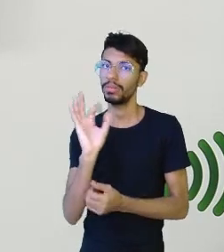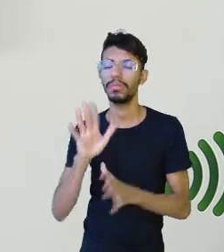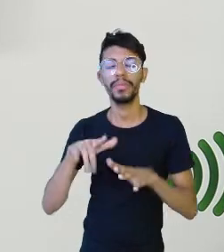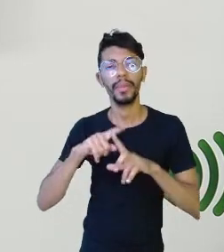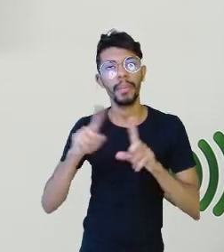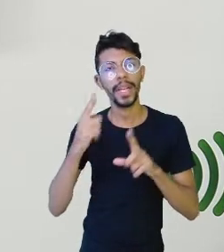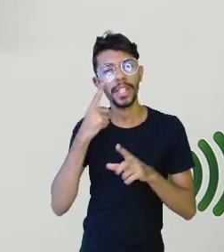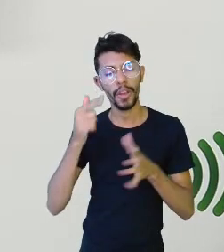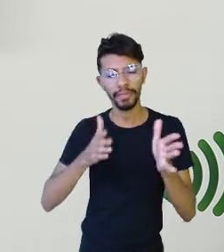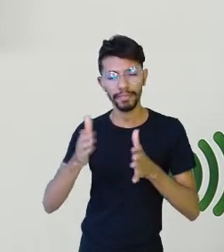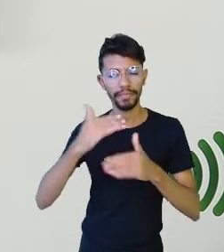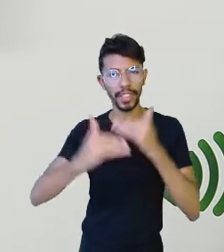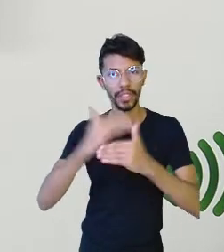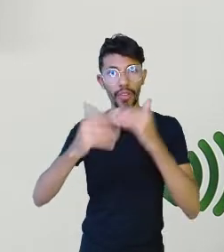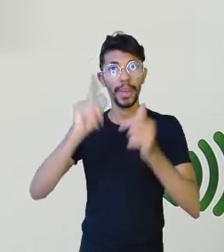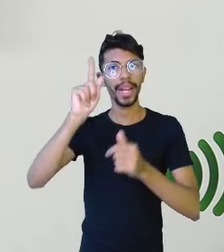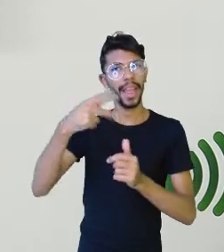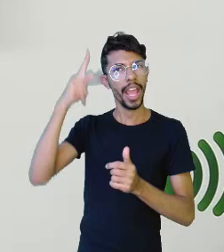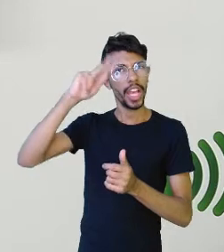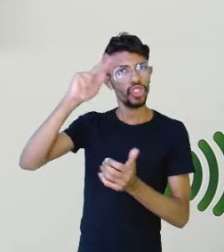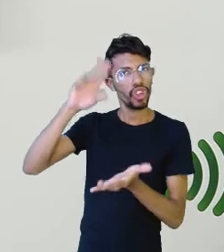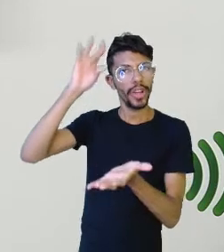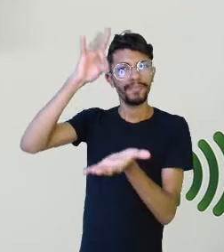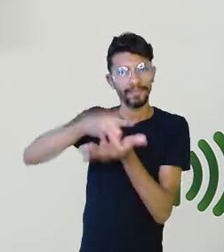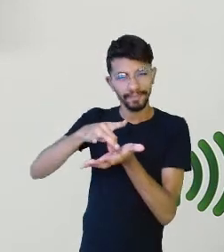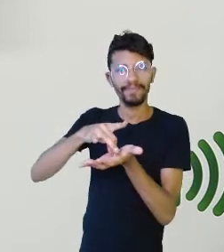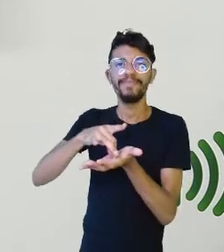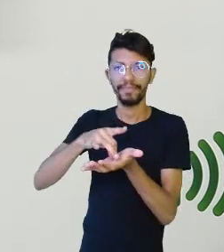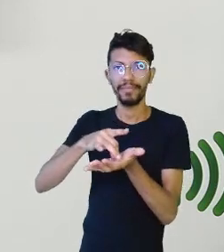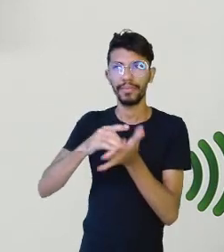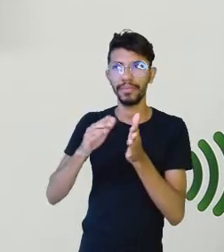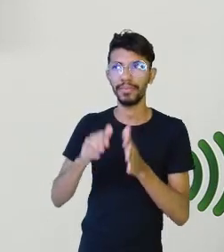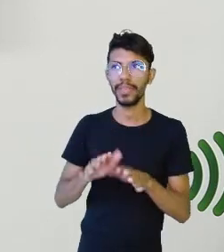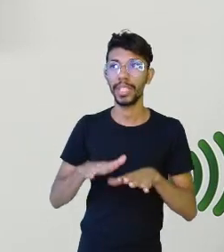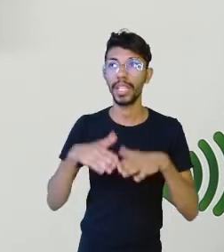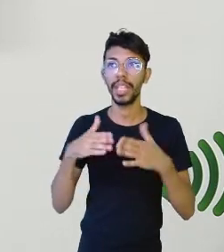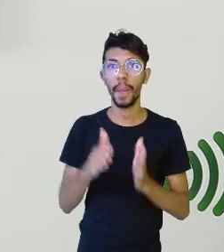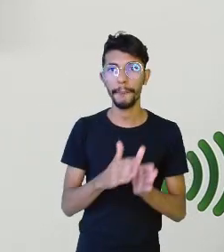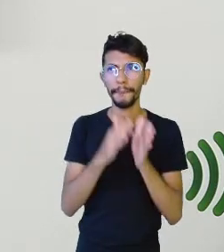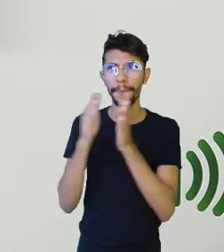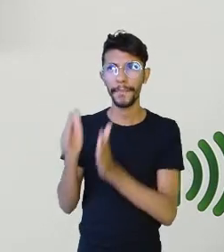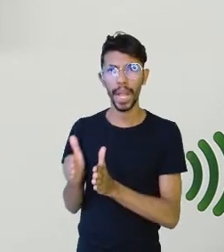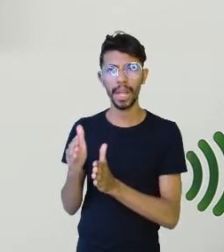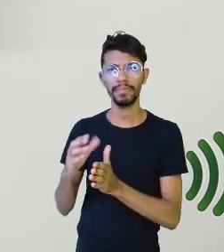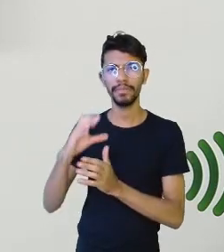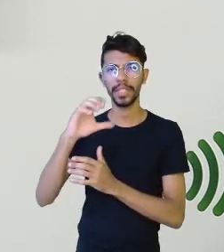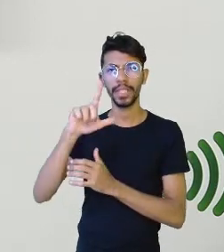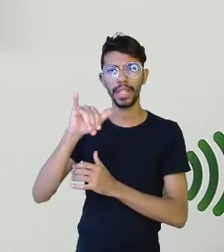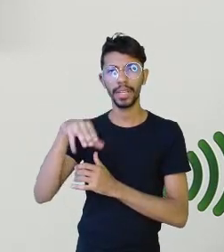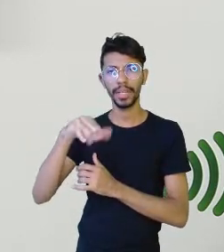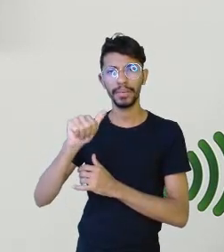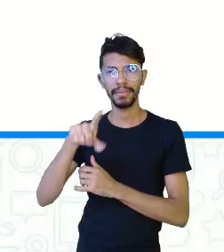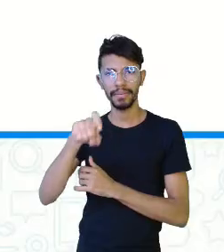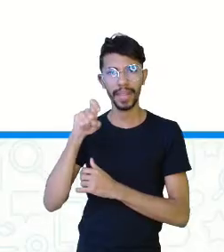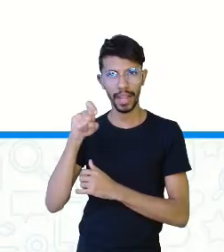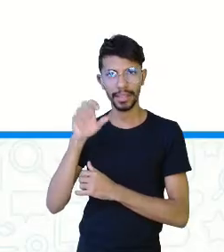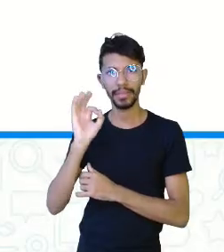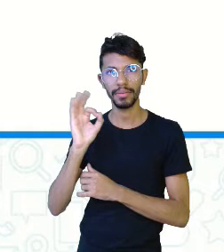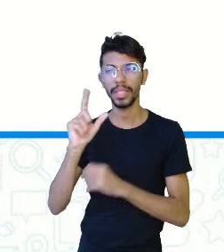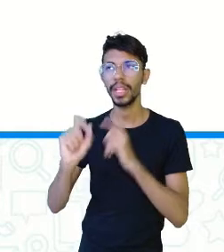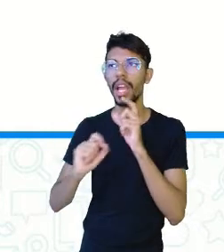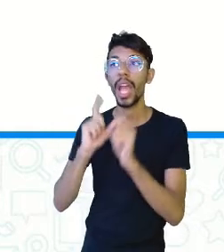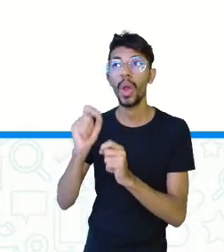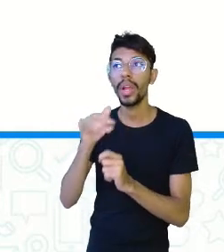desenvolvimento é a história em si, tá certo? Aí vem o clímax. O que é o clímax? É quando acontece o momento de